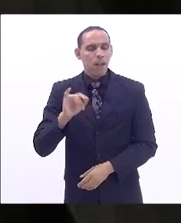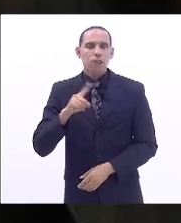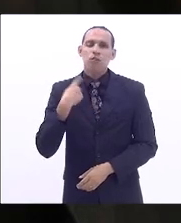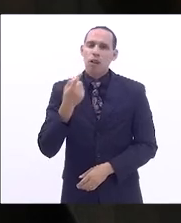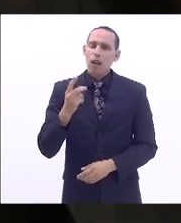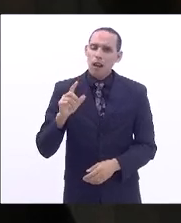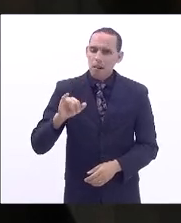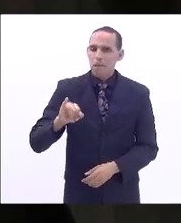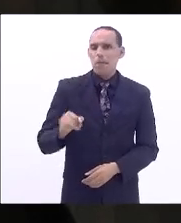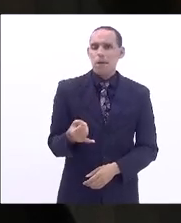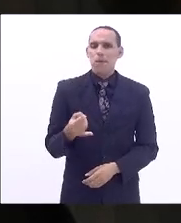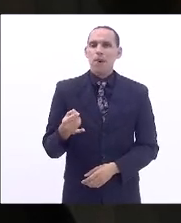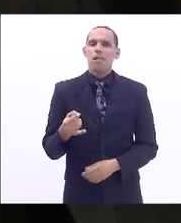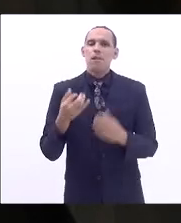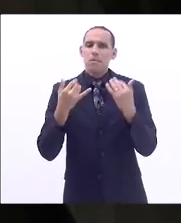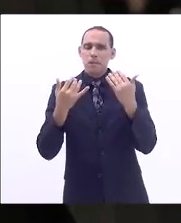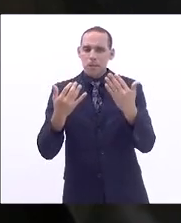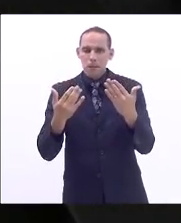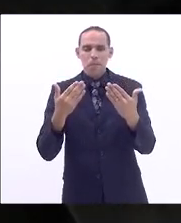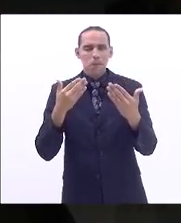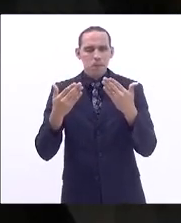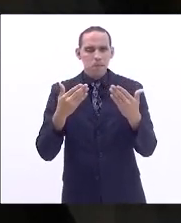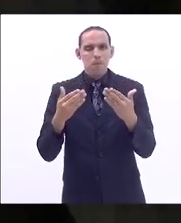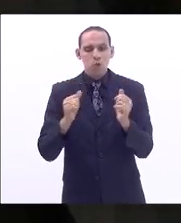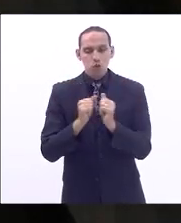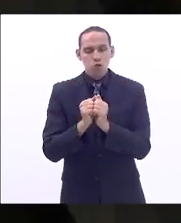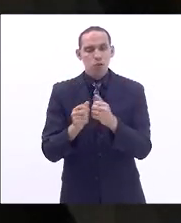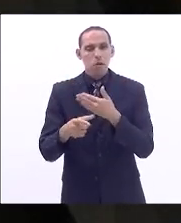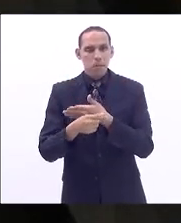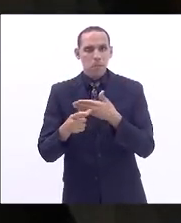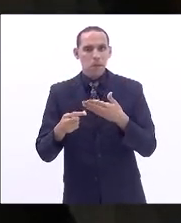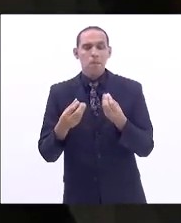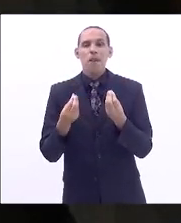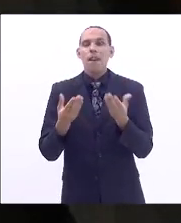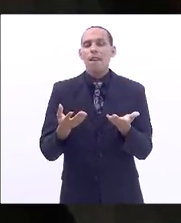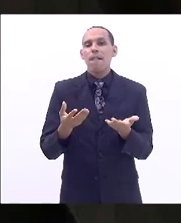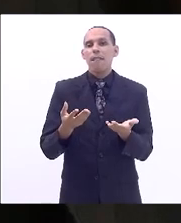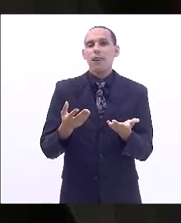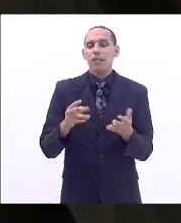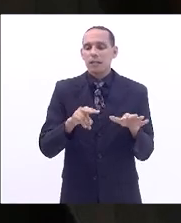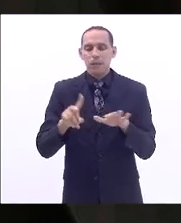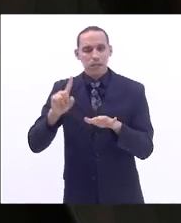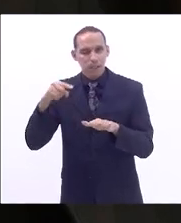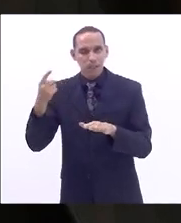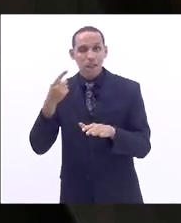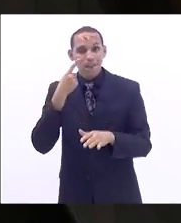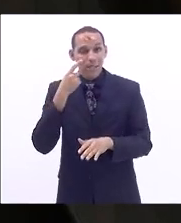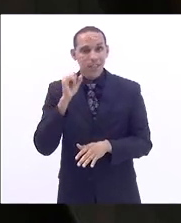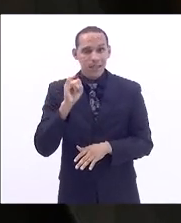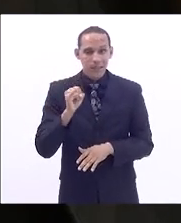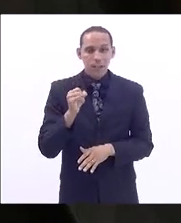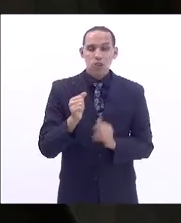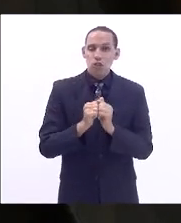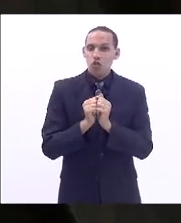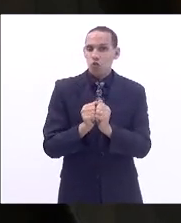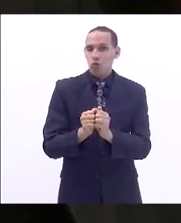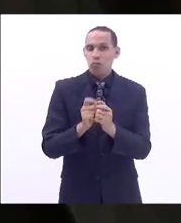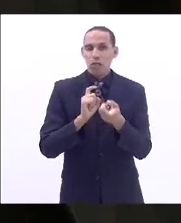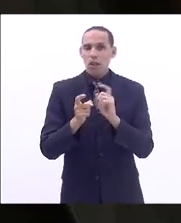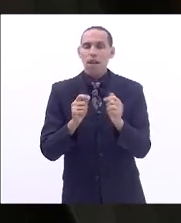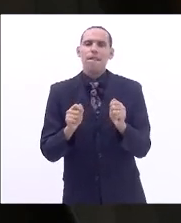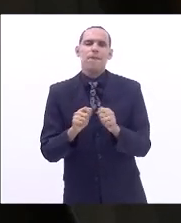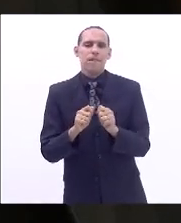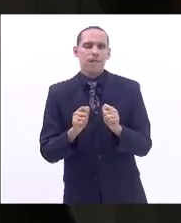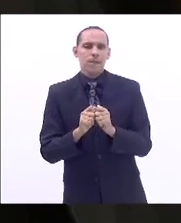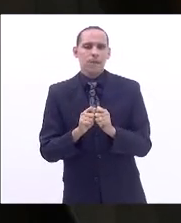aproveitar essa audiência na segunda-feira na Casa Civil para ver se a gente pode ainda na semana que vem com a presença e liderança de moto excelência fazer uma reunião que